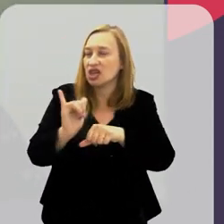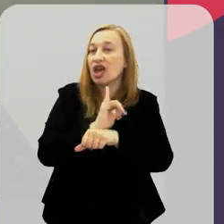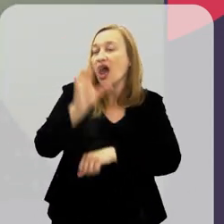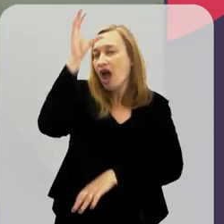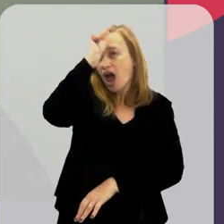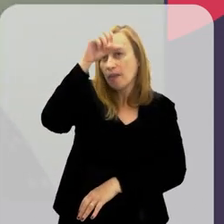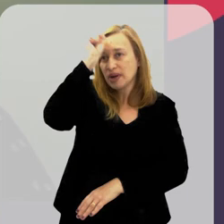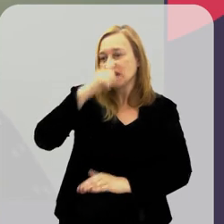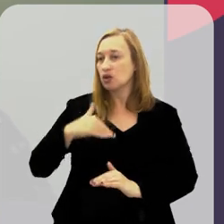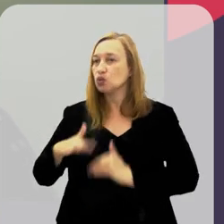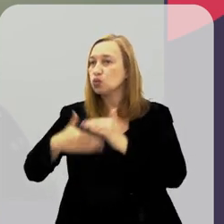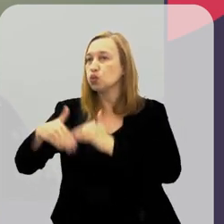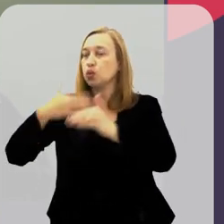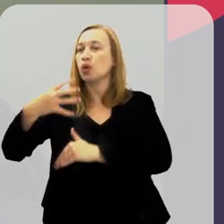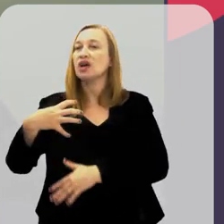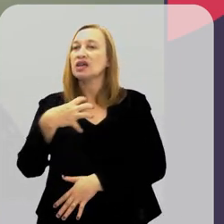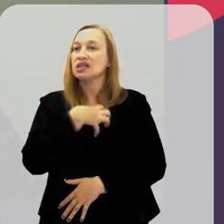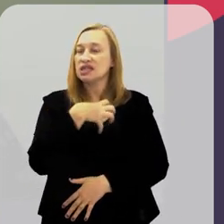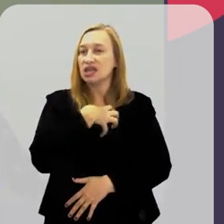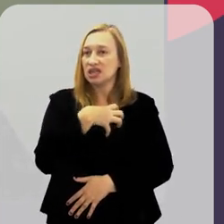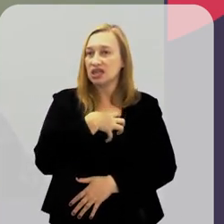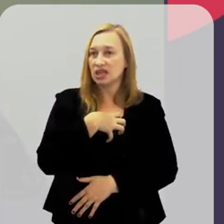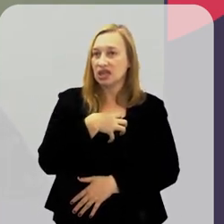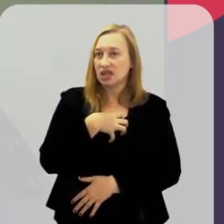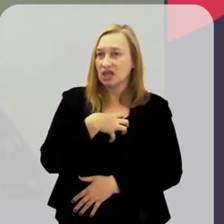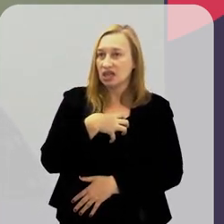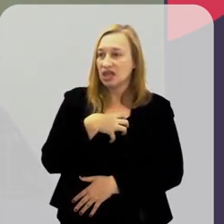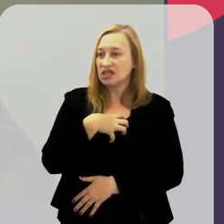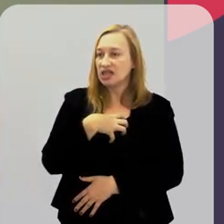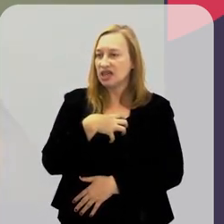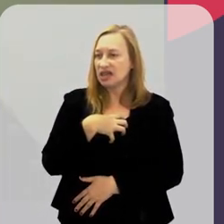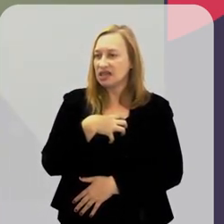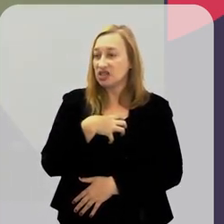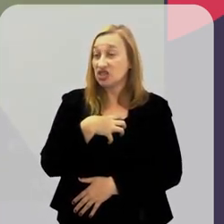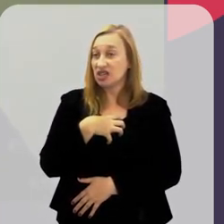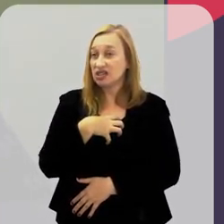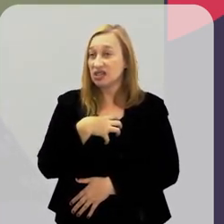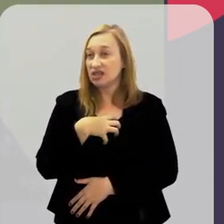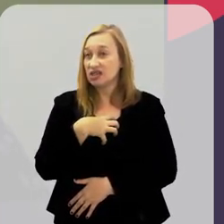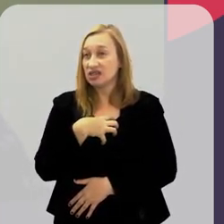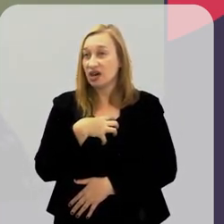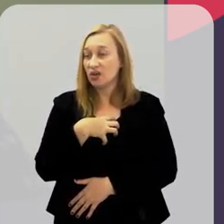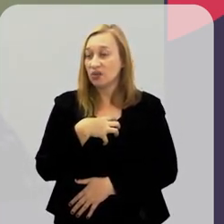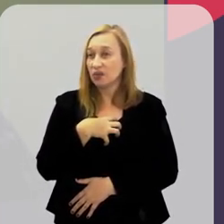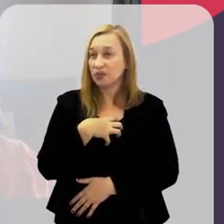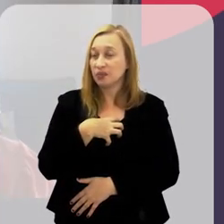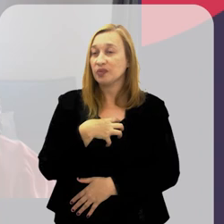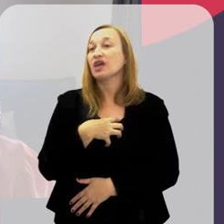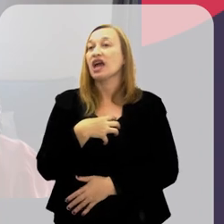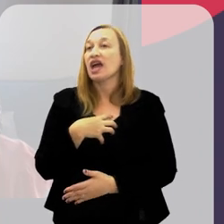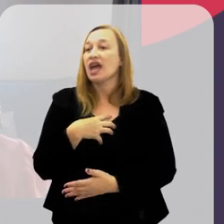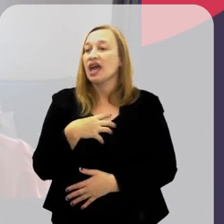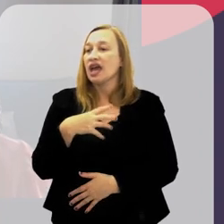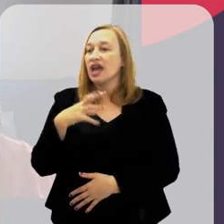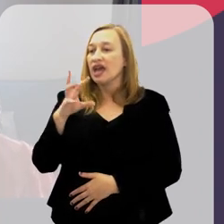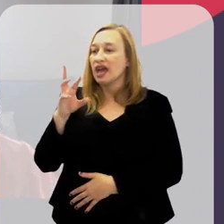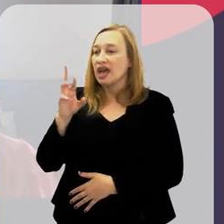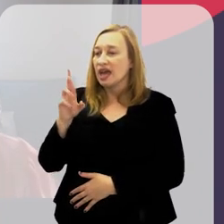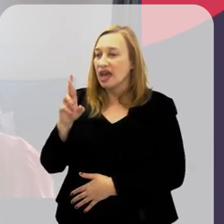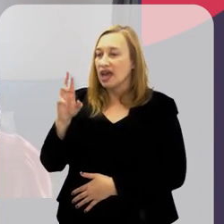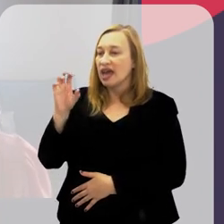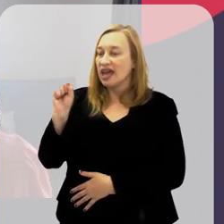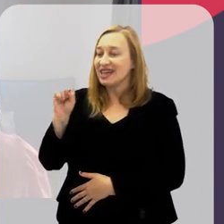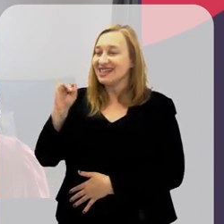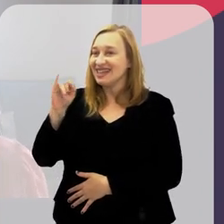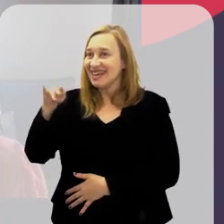sentido. E é o grande tema que eu tenho me debatido agora, que é chamado resiliência matemática. A resiliência matemática nada